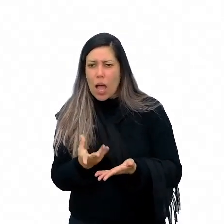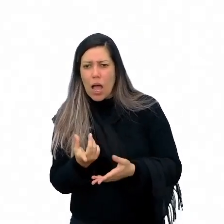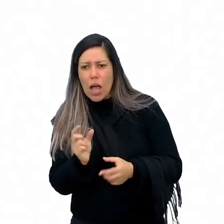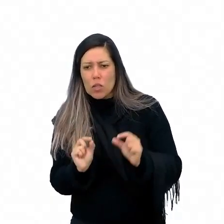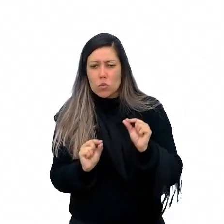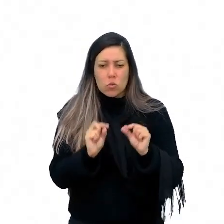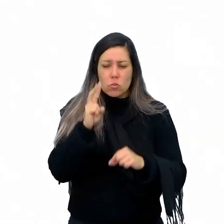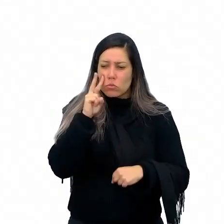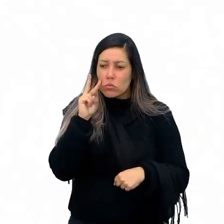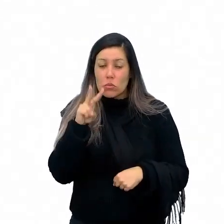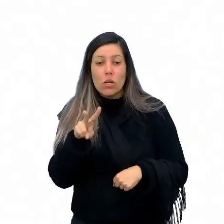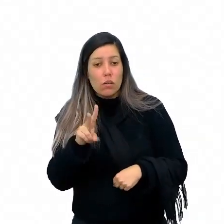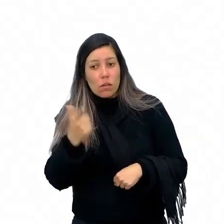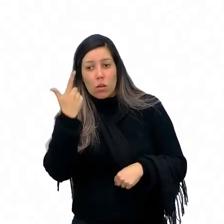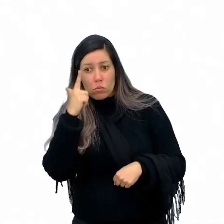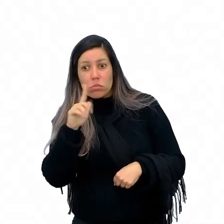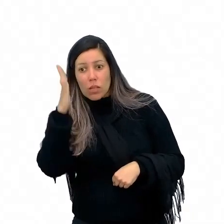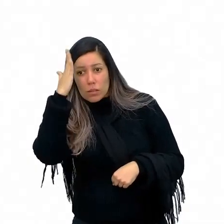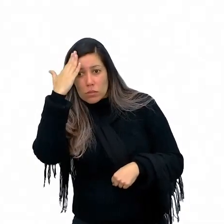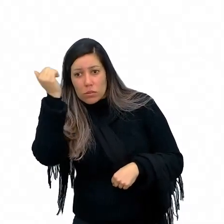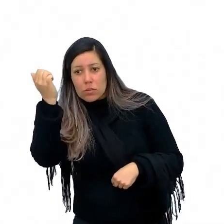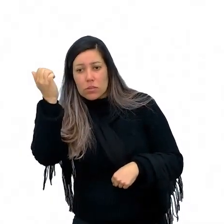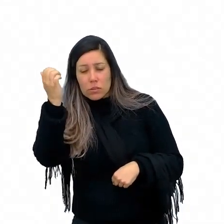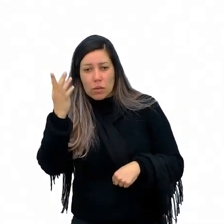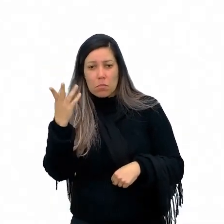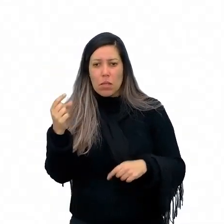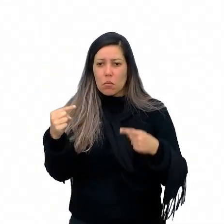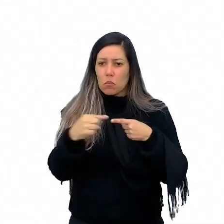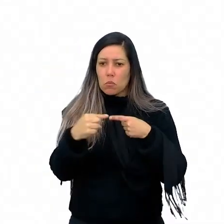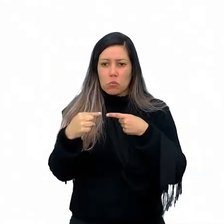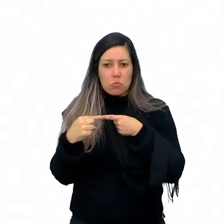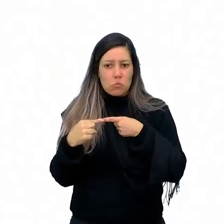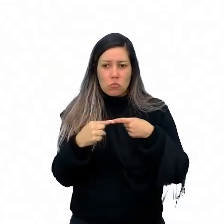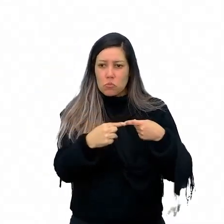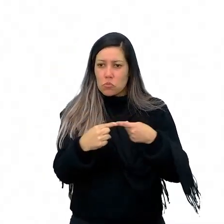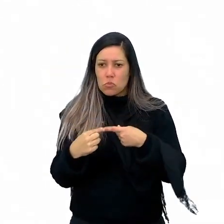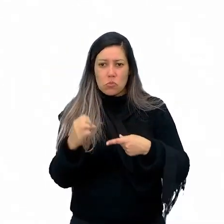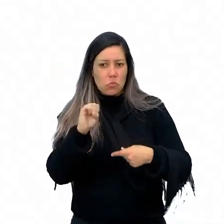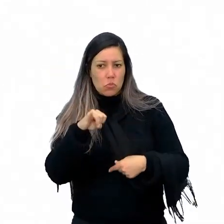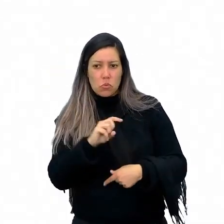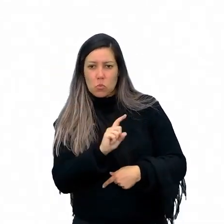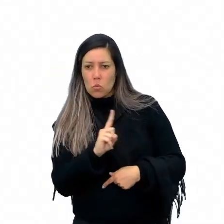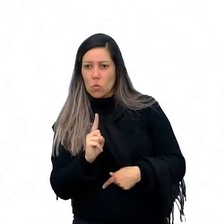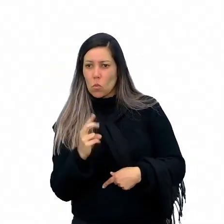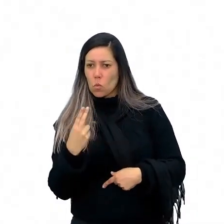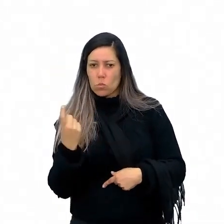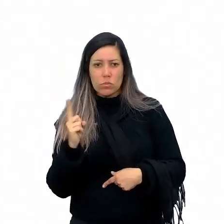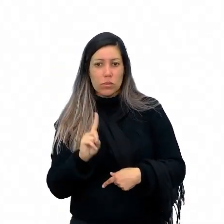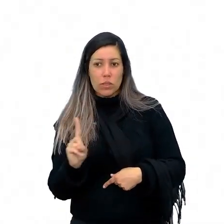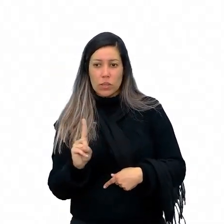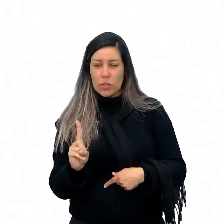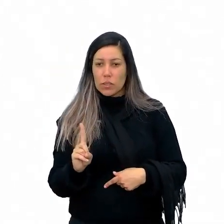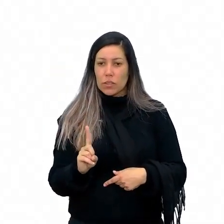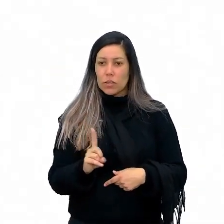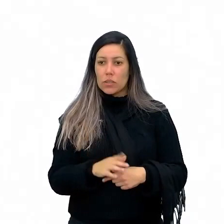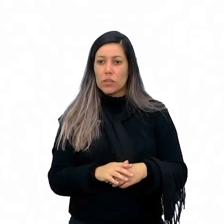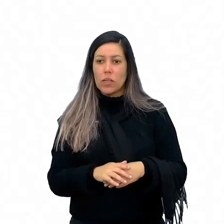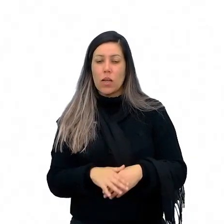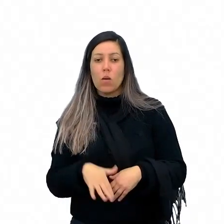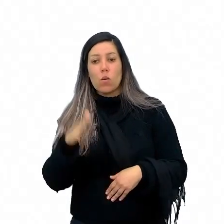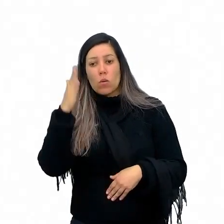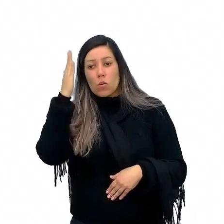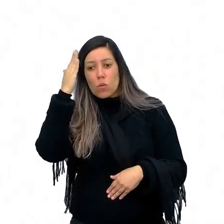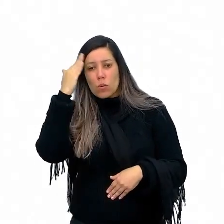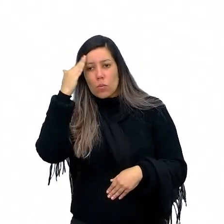medição, né? Uma unidade de medida, se aquilo faz sentido ou não, é possível, né? O conhecimento especializado do conteúdo já